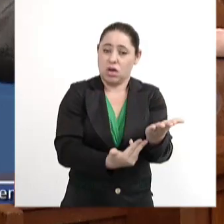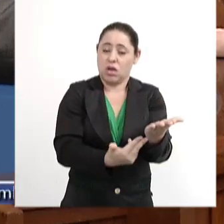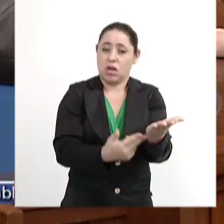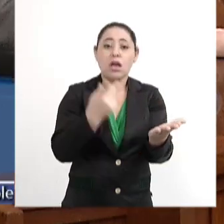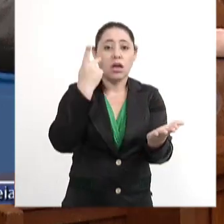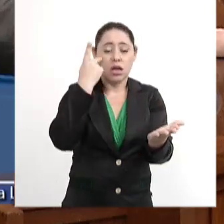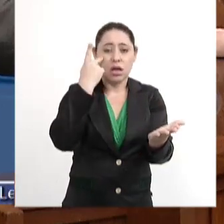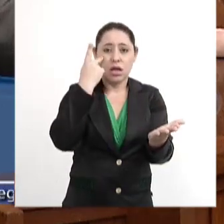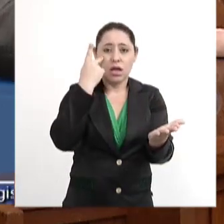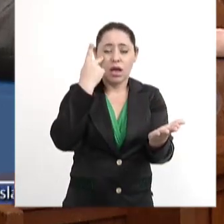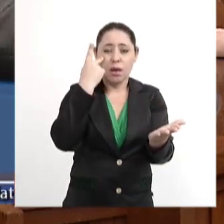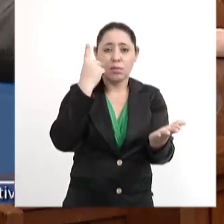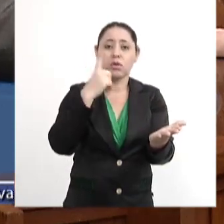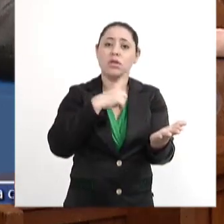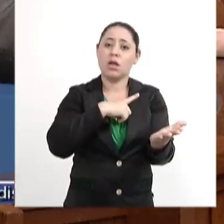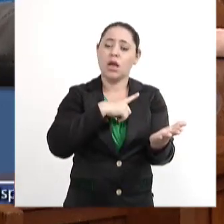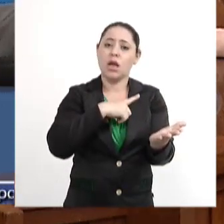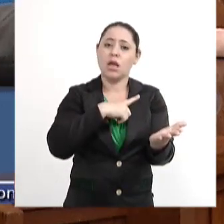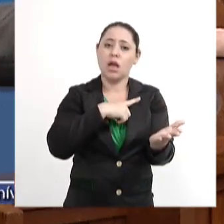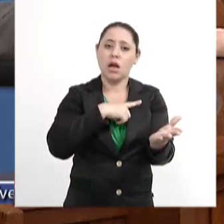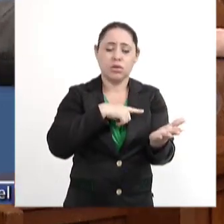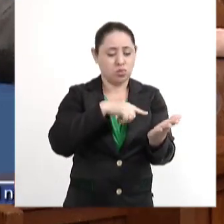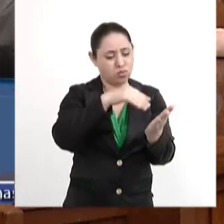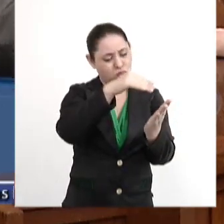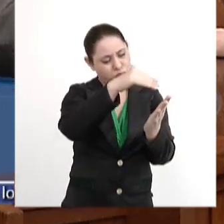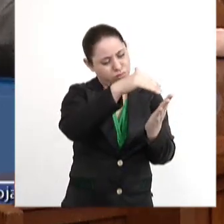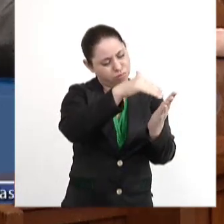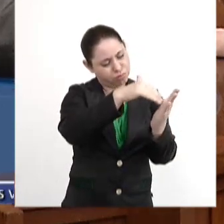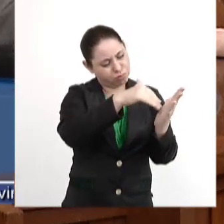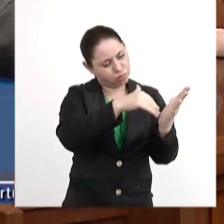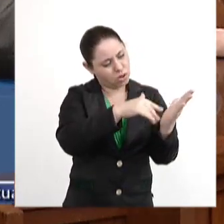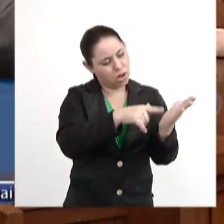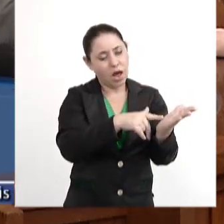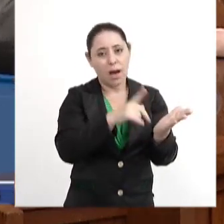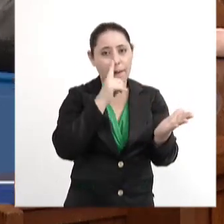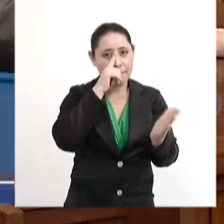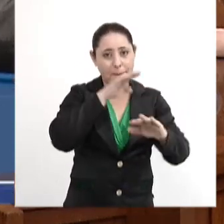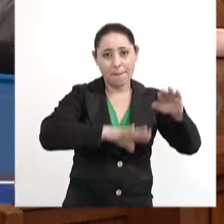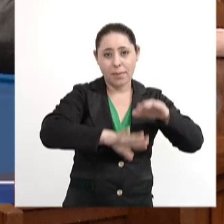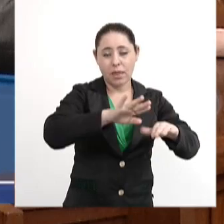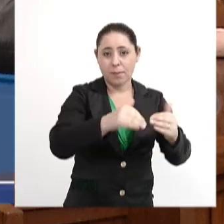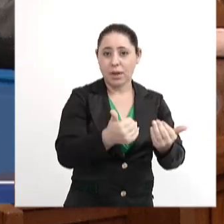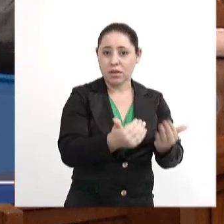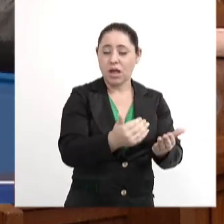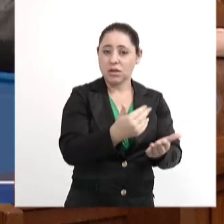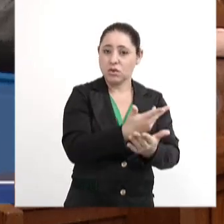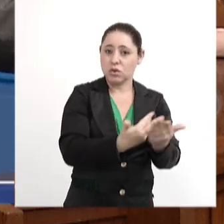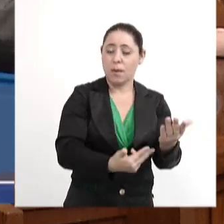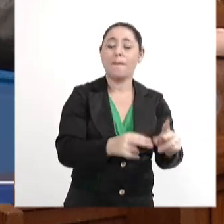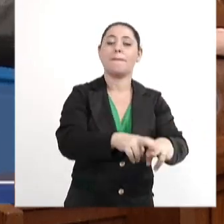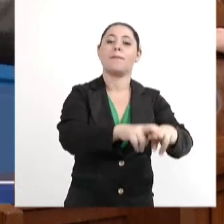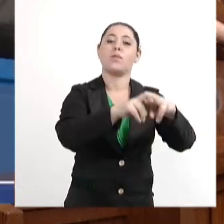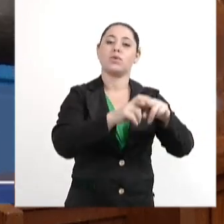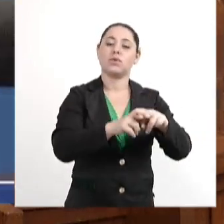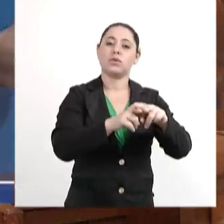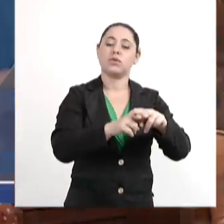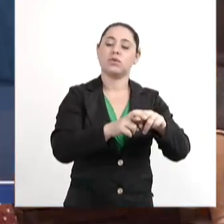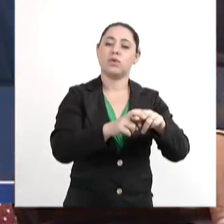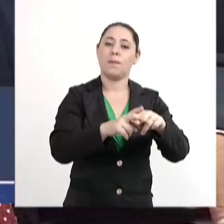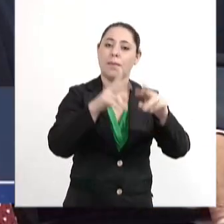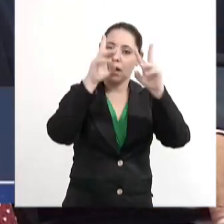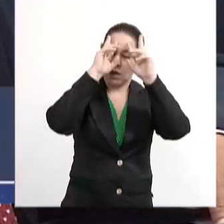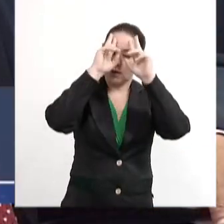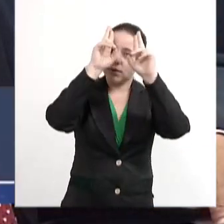Kemp, ele se insira numa daquelas condições de faixa de risco para a doação de sangue. Portanto, respeitando